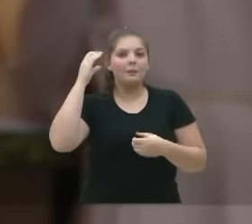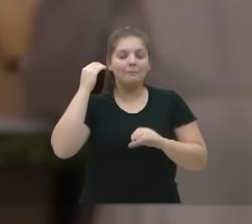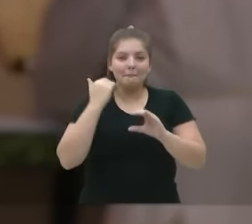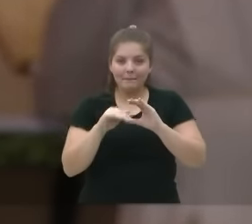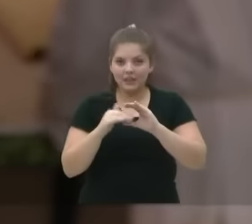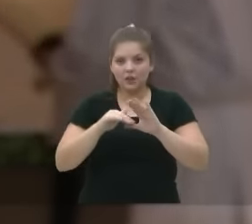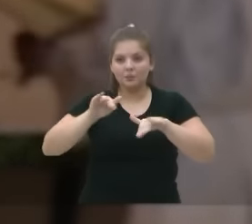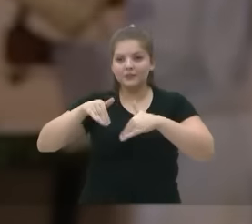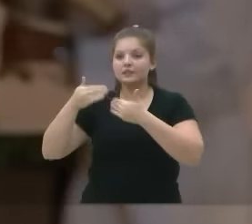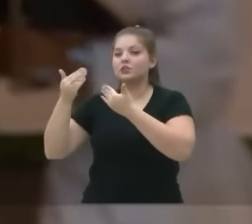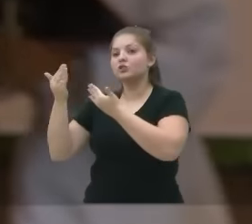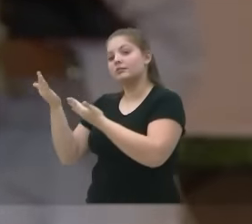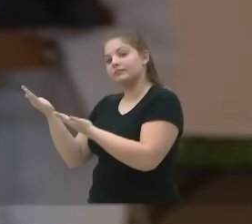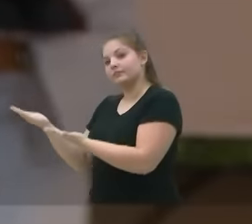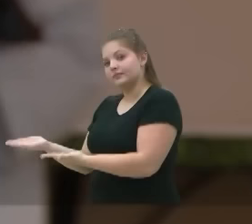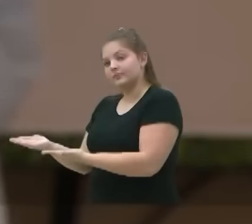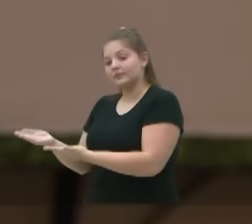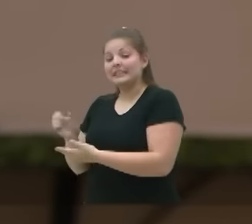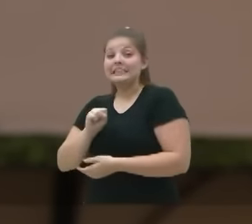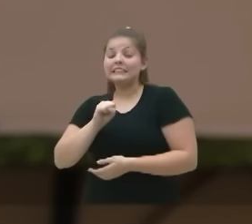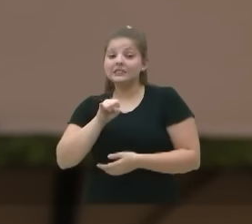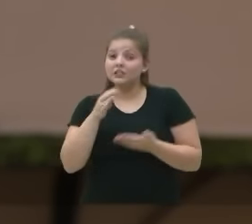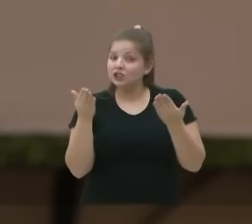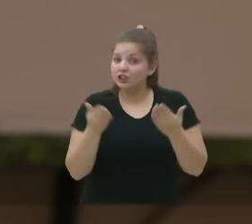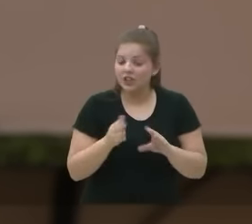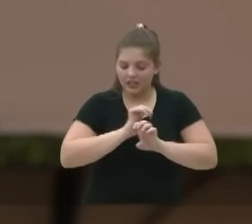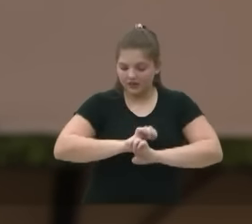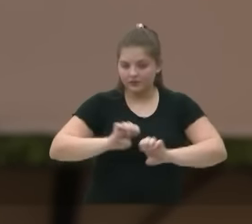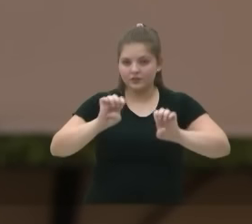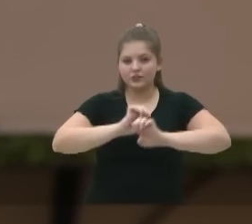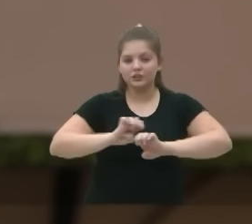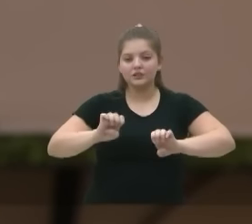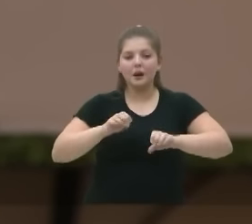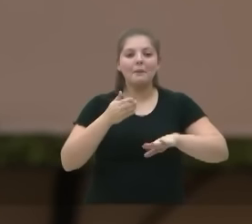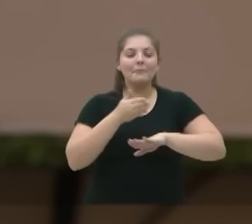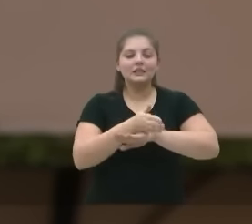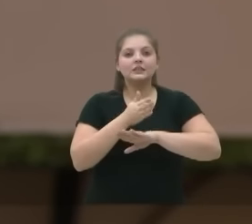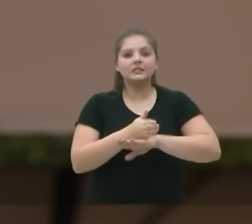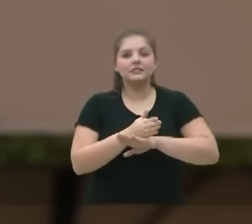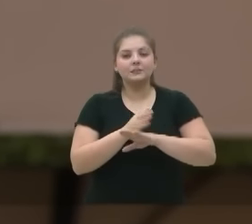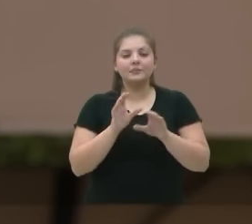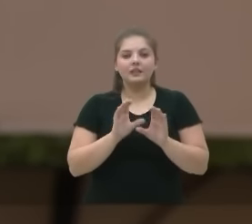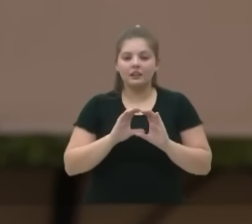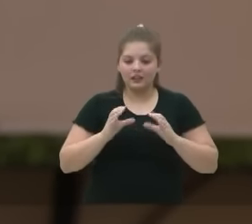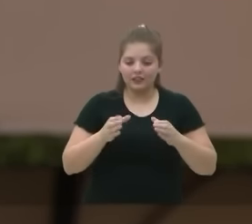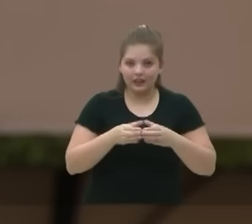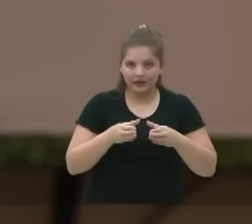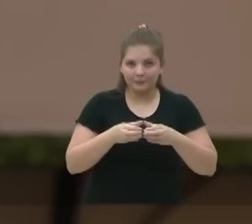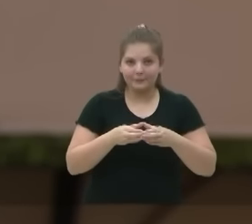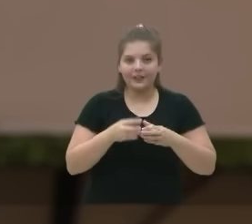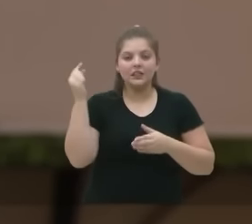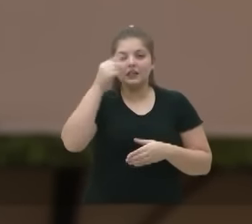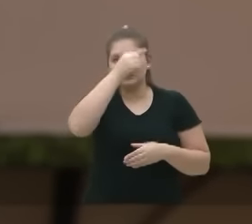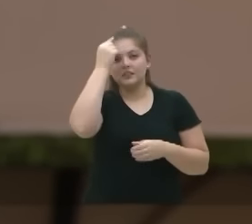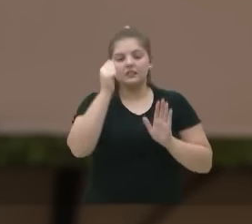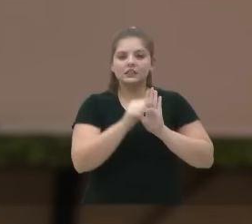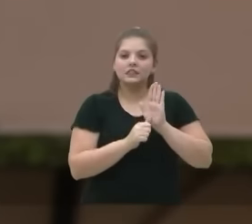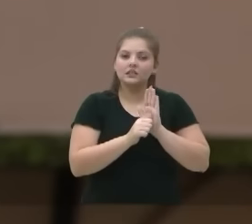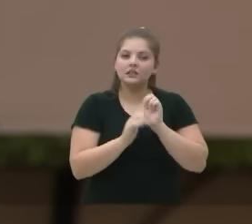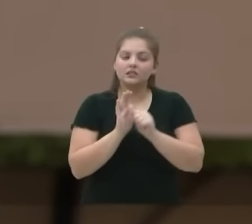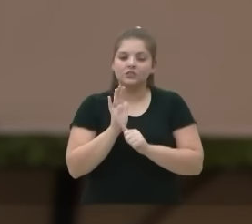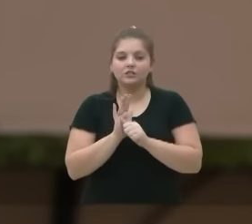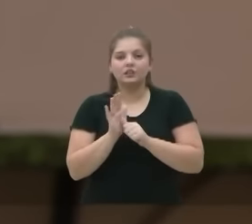que aparece na sua tela. Se já é da família Evangelizar, participe da campanha das Santas Chagas, fazendo sua